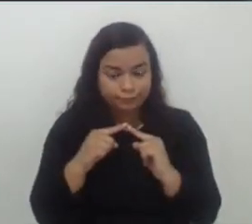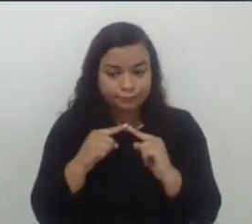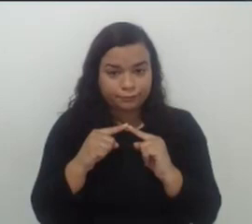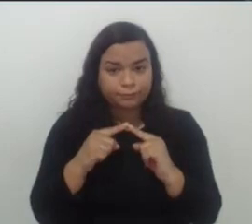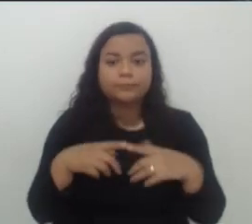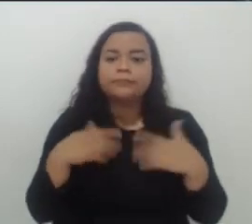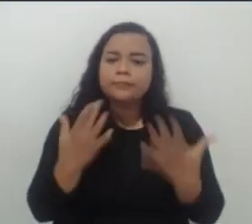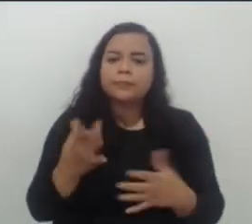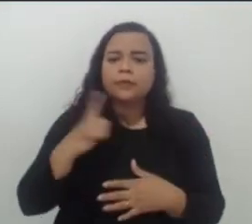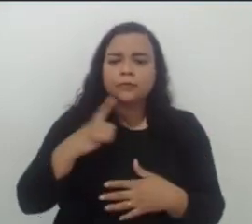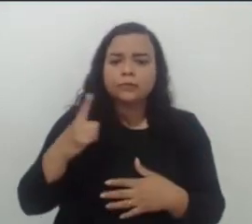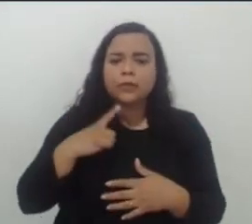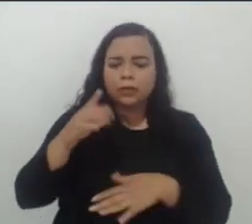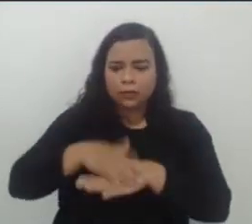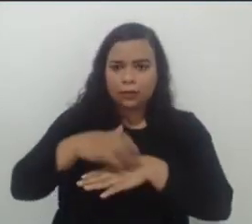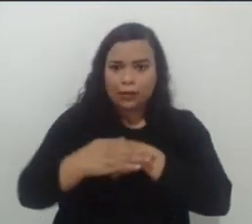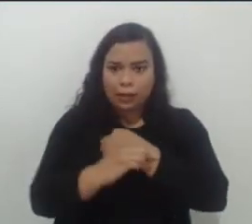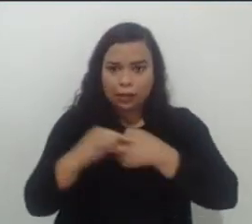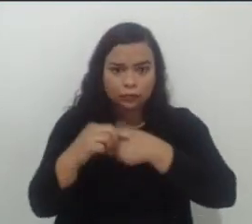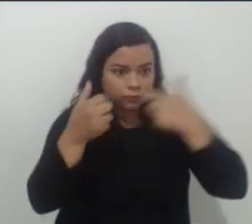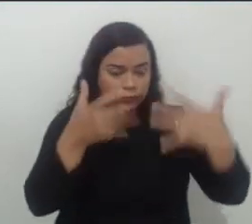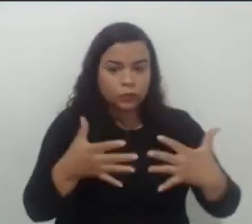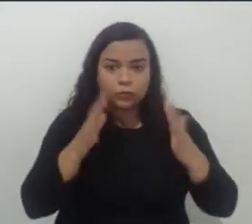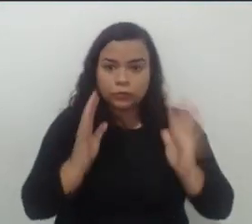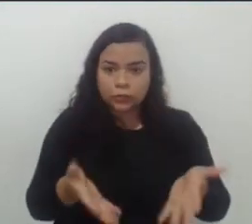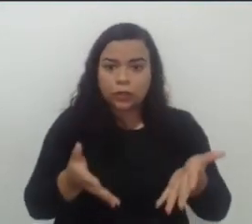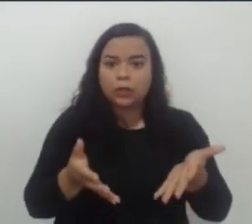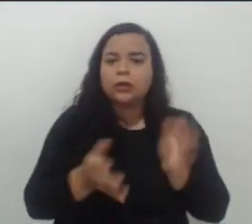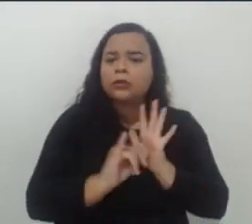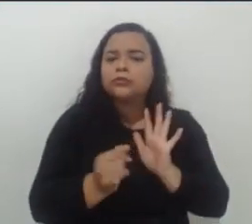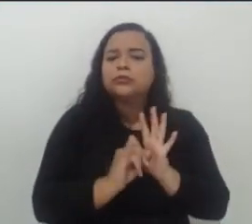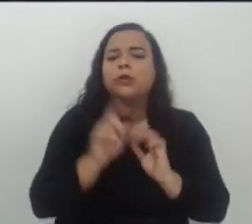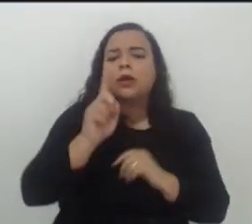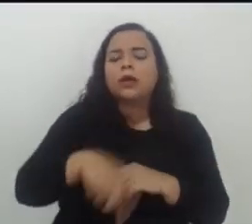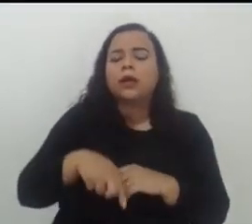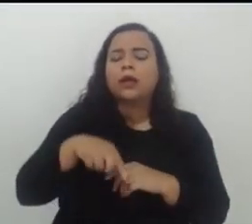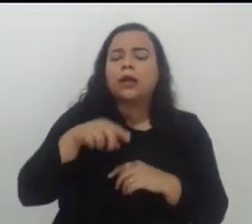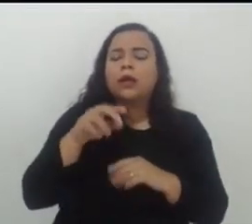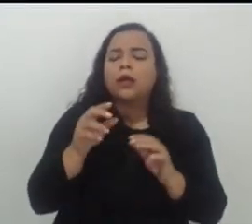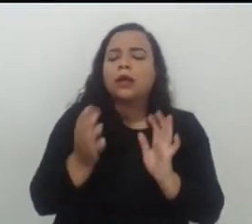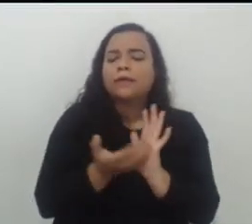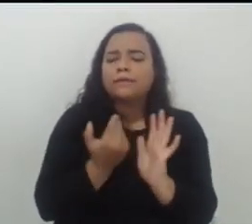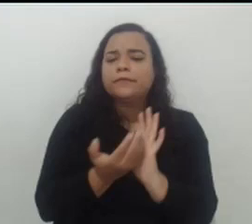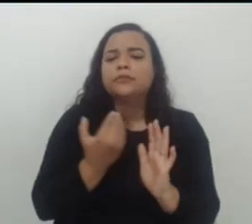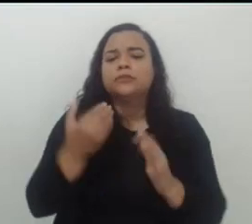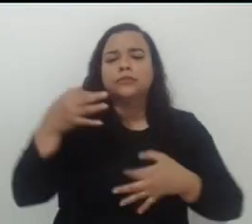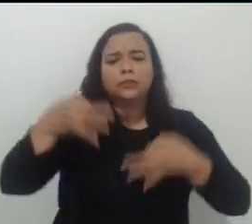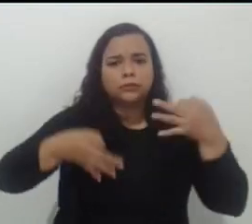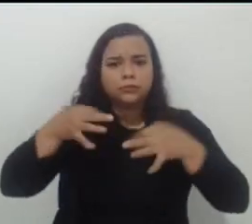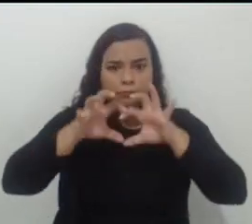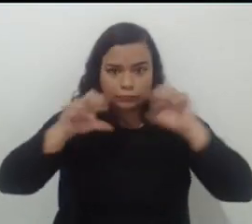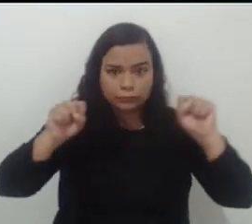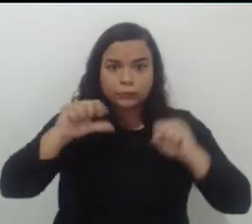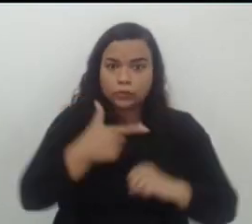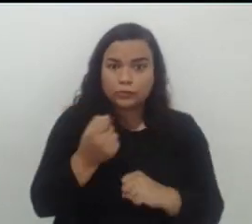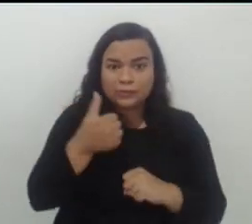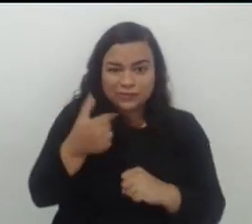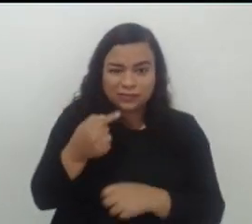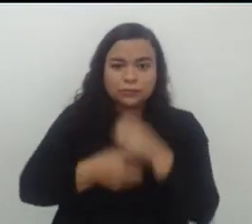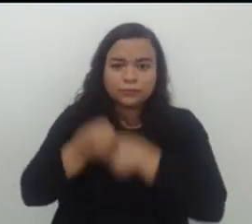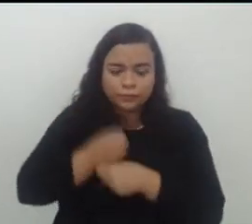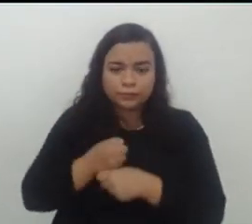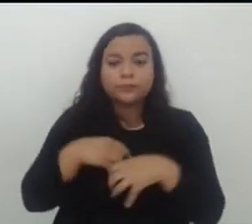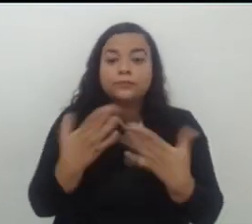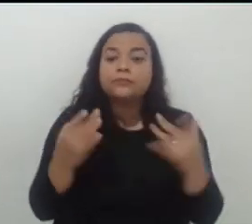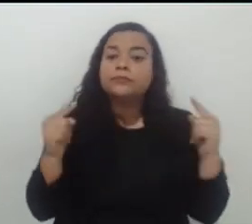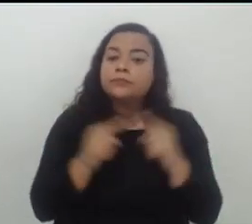já disse o autor, editora Revista dos Tribunais 2017. No mesmo sentido, são as lições de